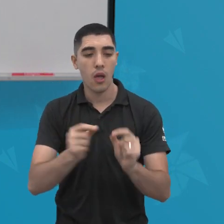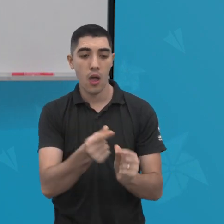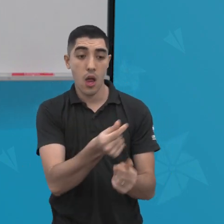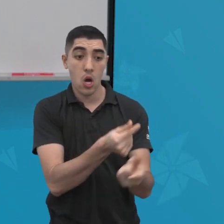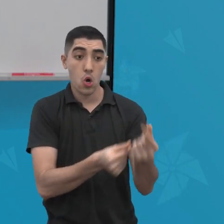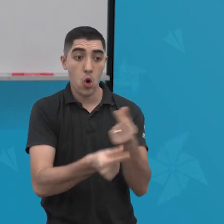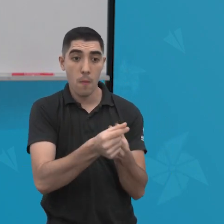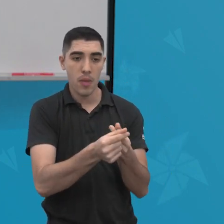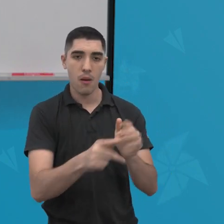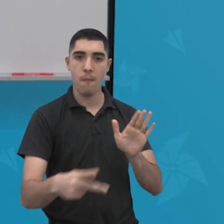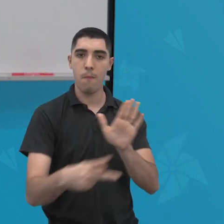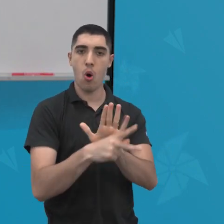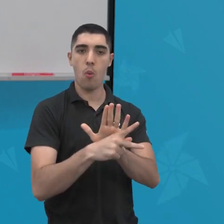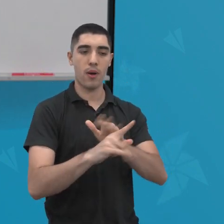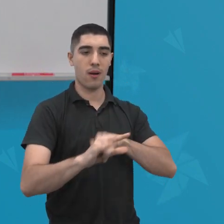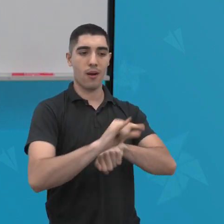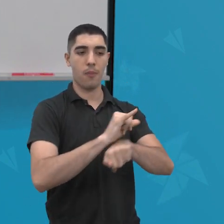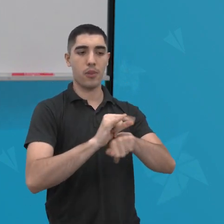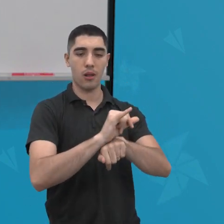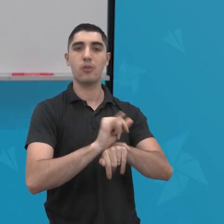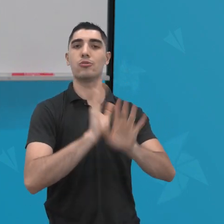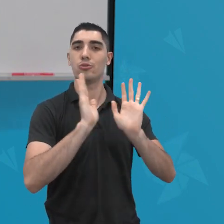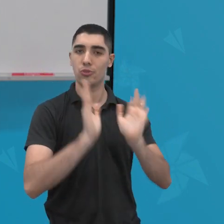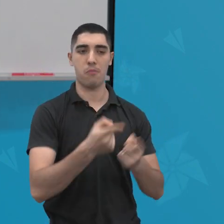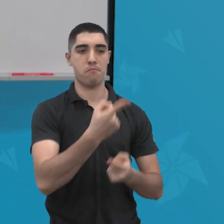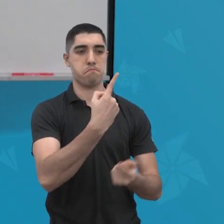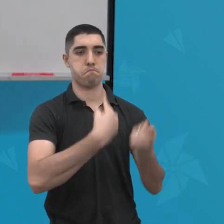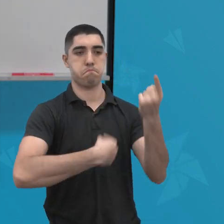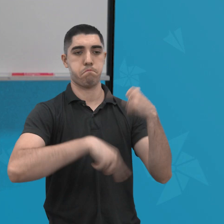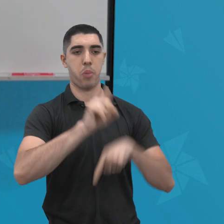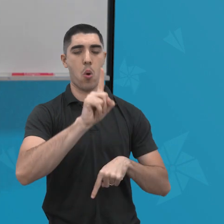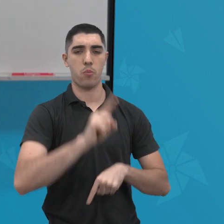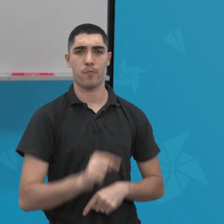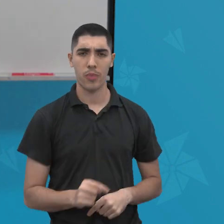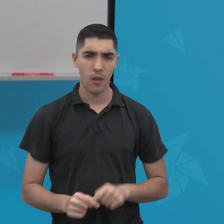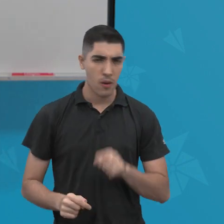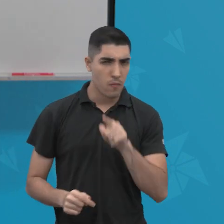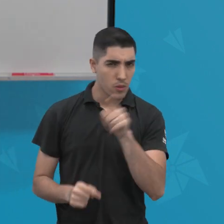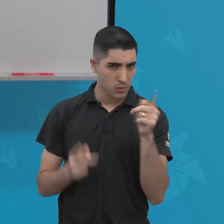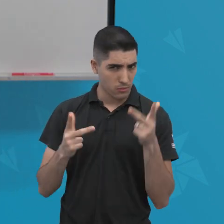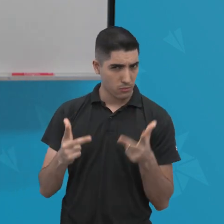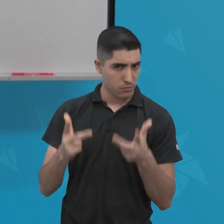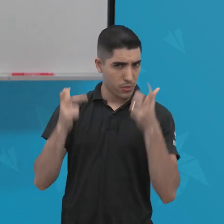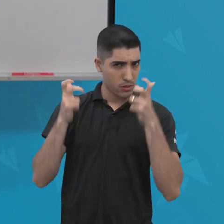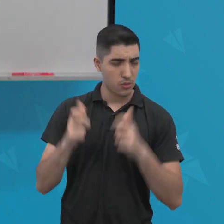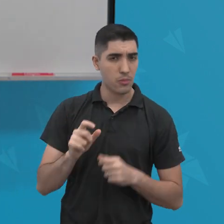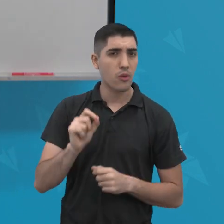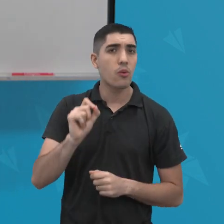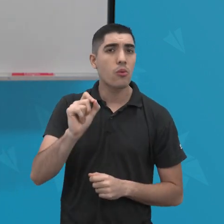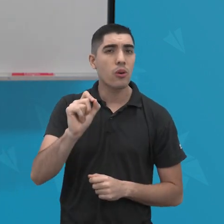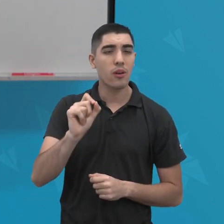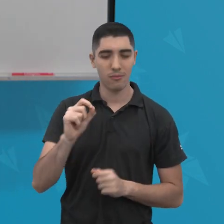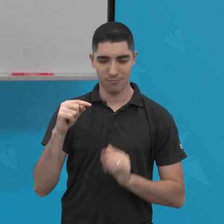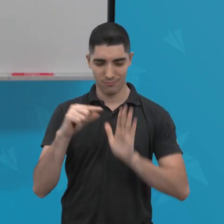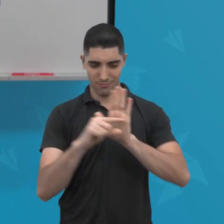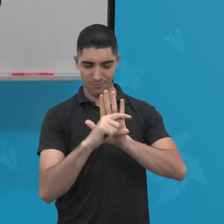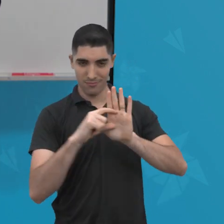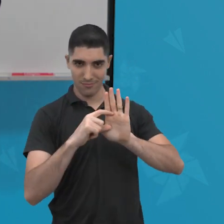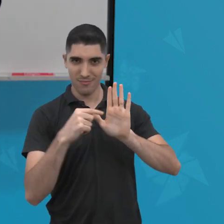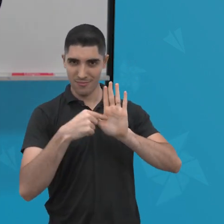ordem econômica capitalista. E talvez vocês tenham prestado atenção na ênfase que eu coloquei nesse